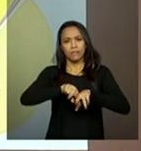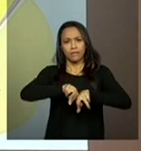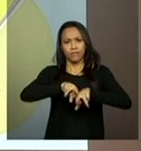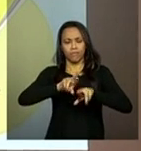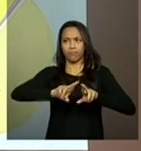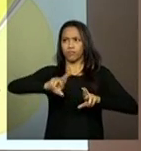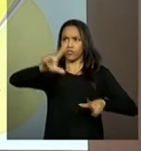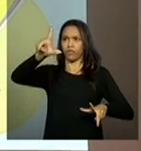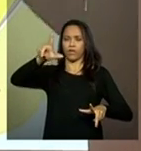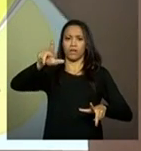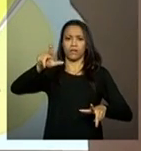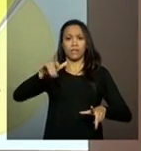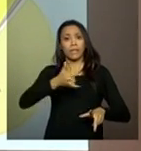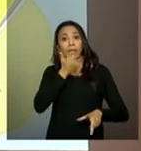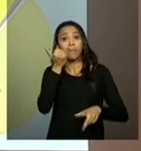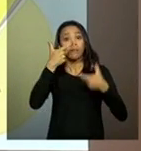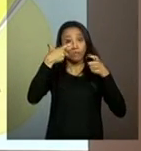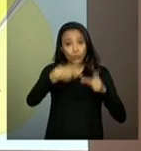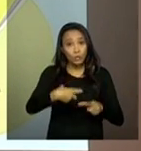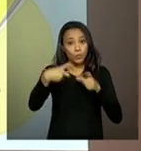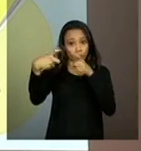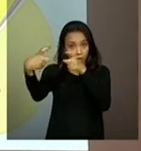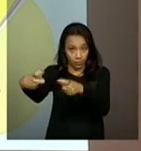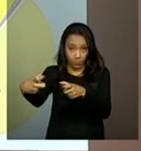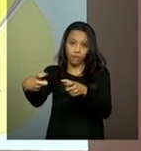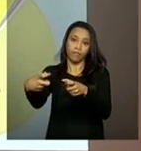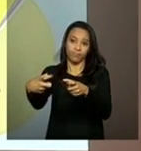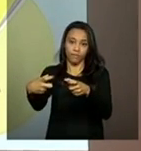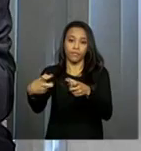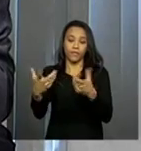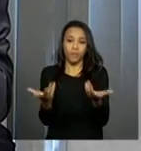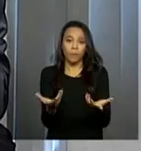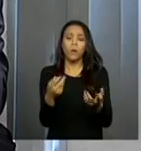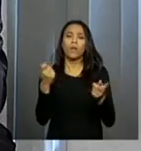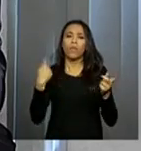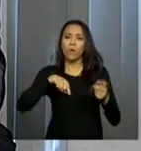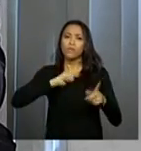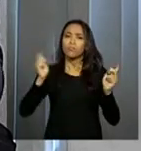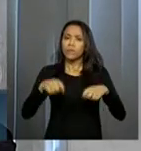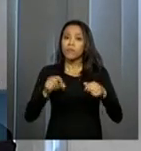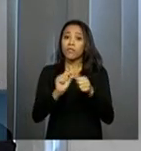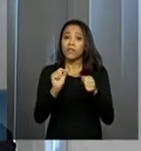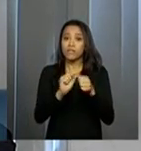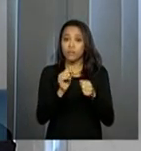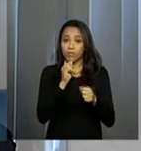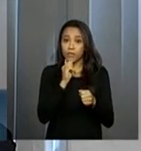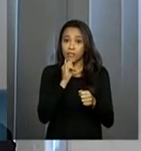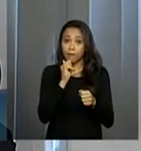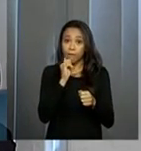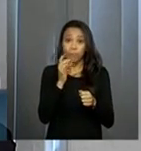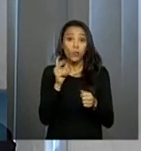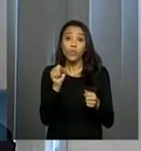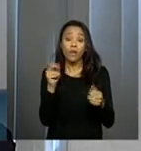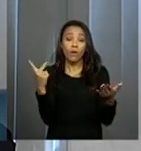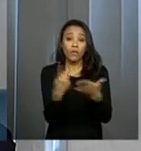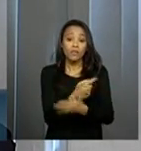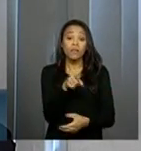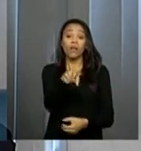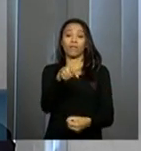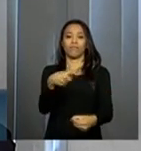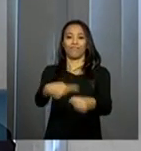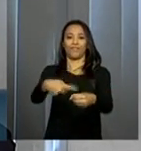a depender do lugar, do espaço geográfico onde estamos. Podemos fazer isso, levar para o nível de município, de